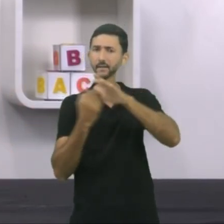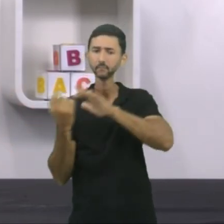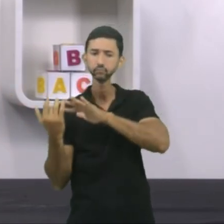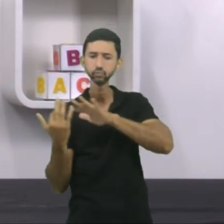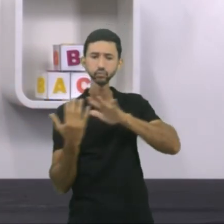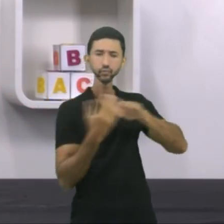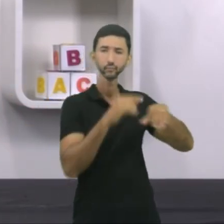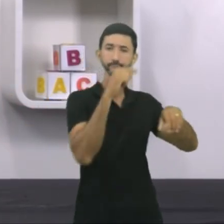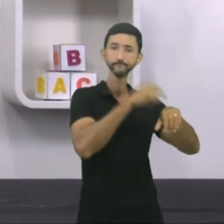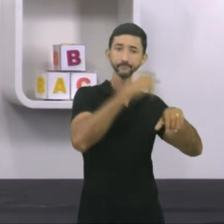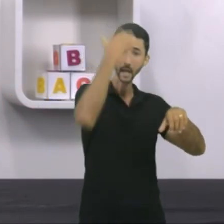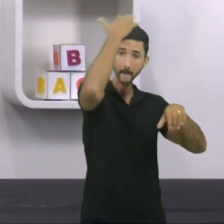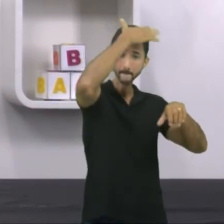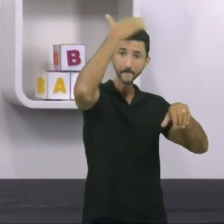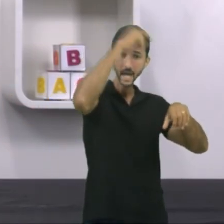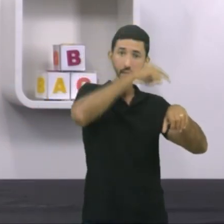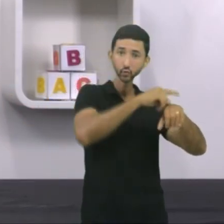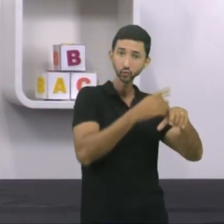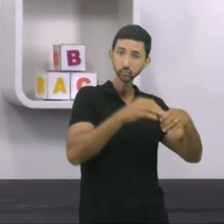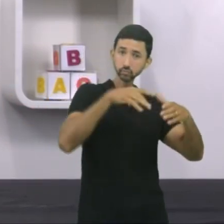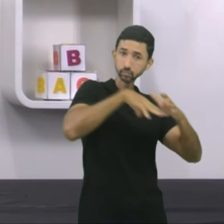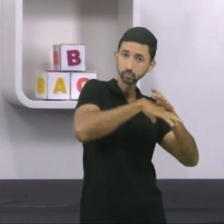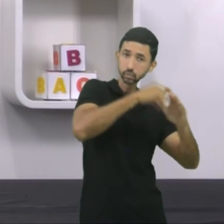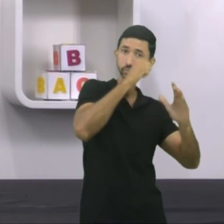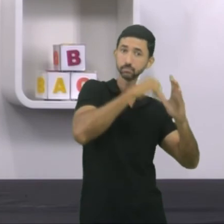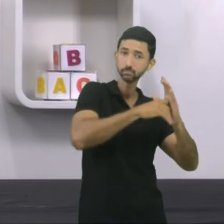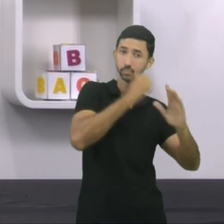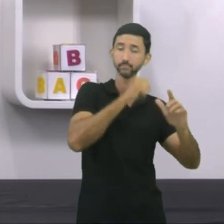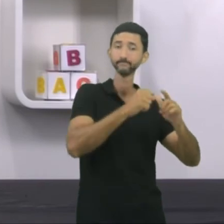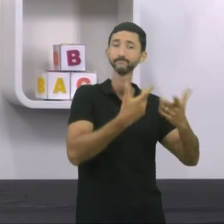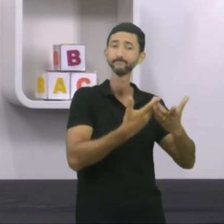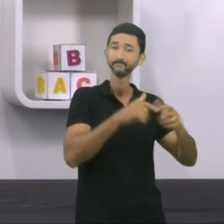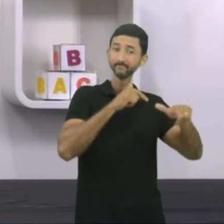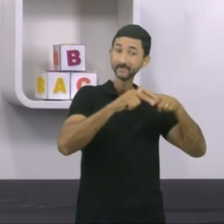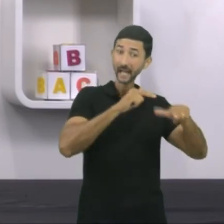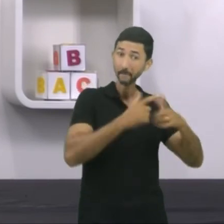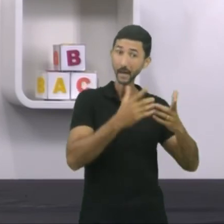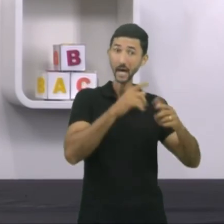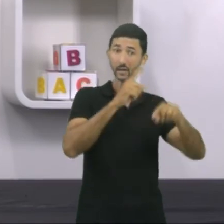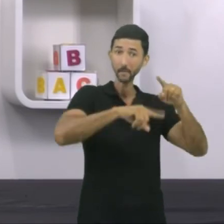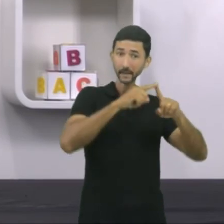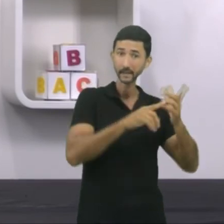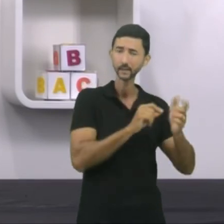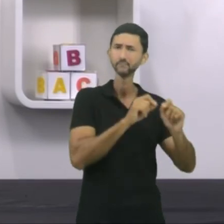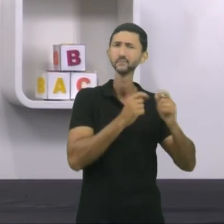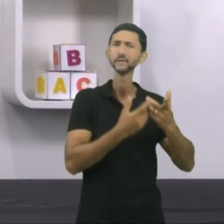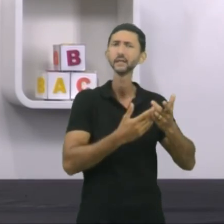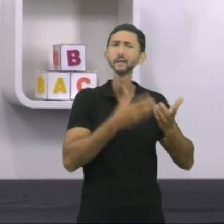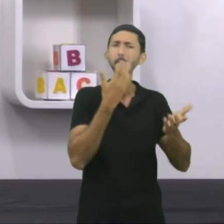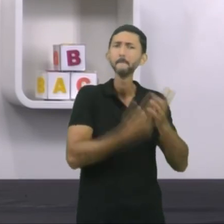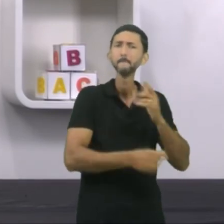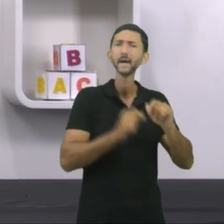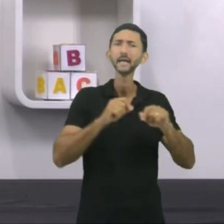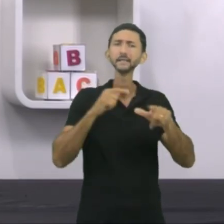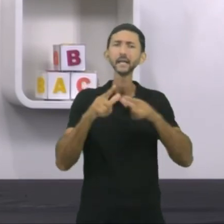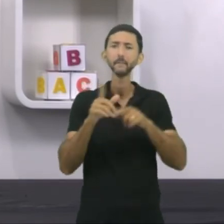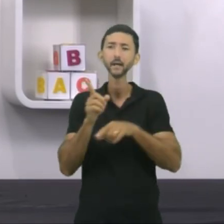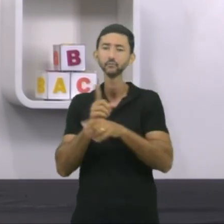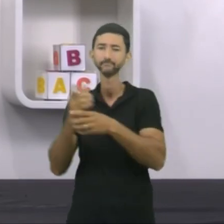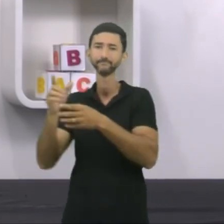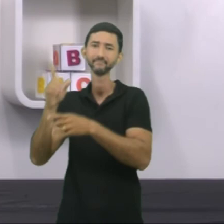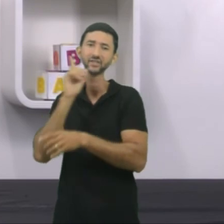para o México para explorar a mão de obra mexicana. Mas, claro, quem é que perde empregos? Os